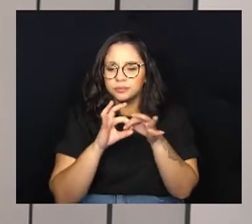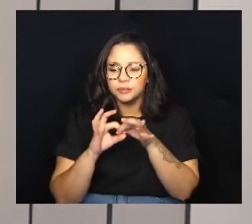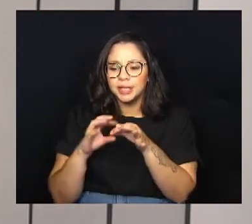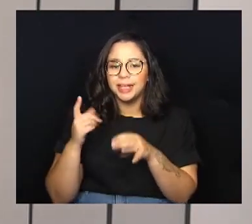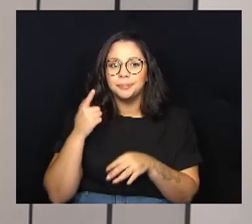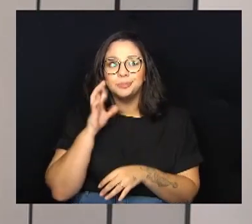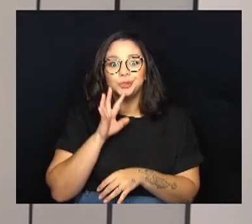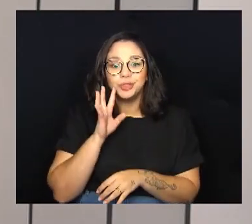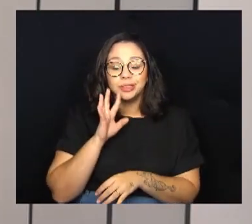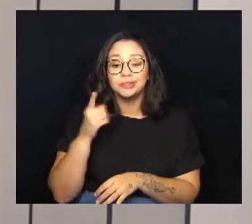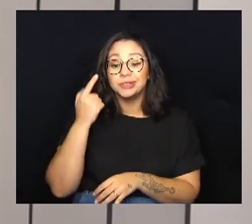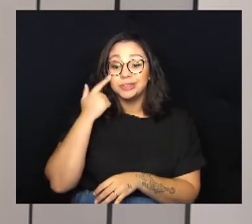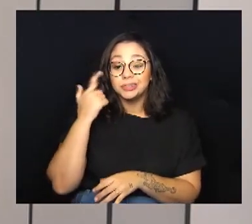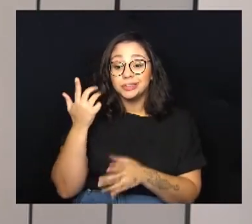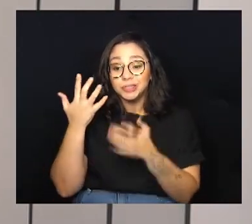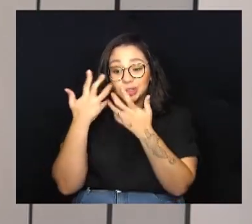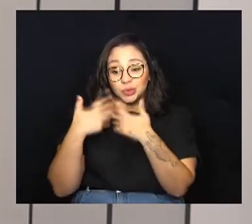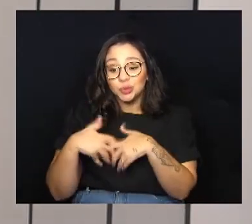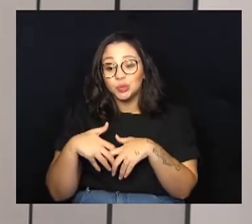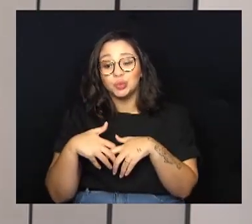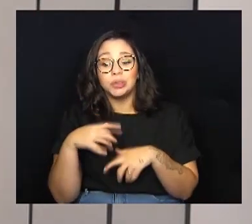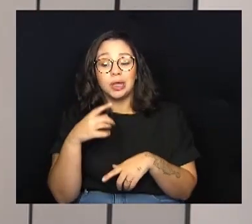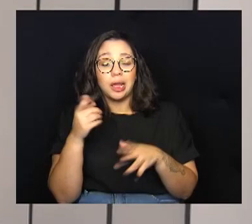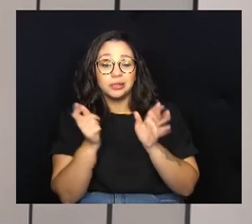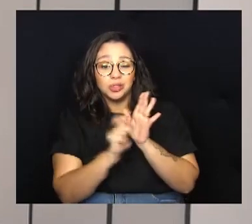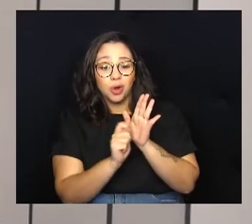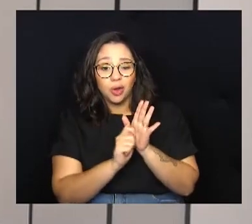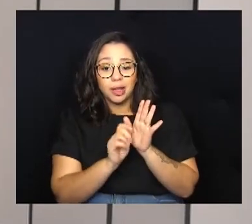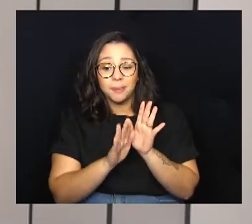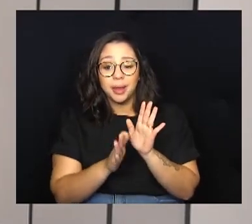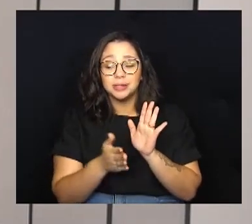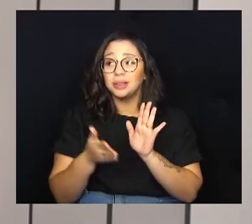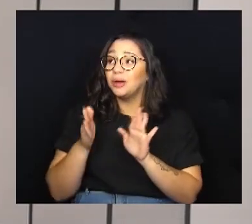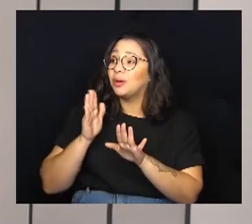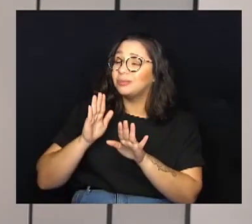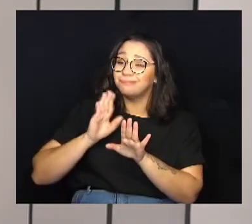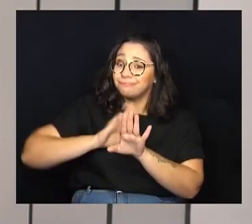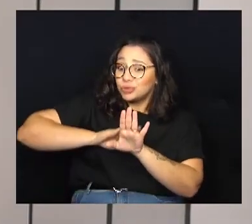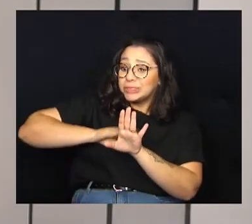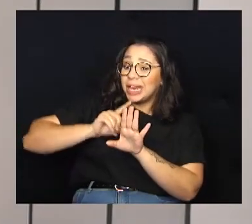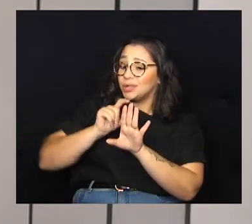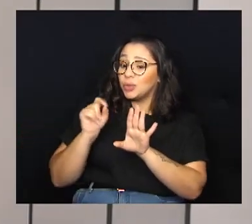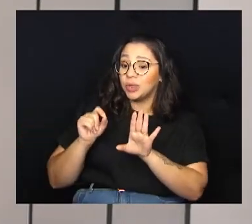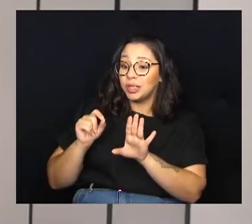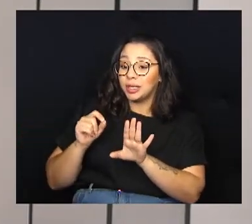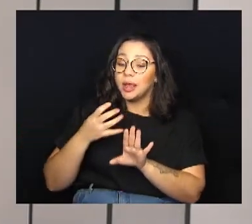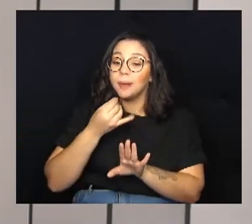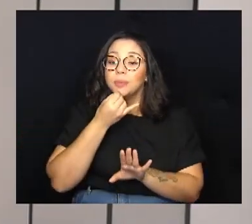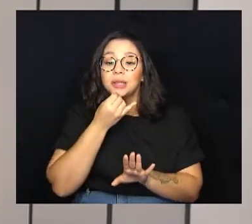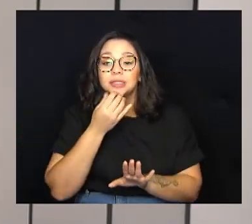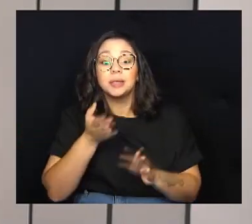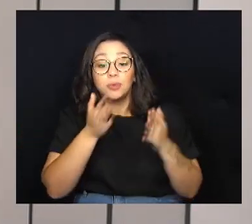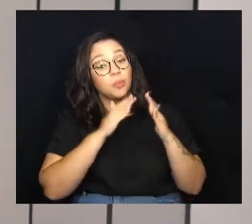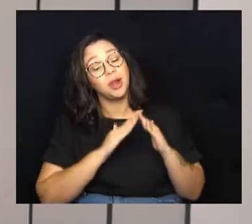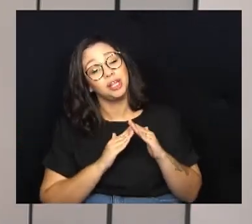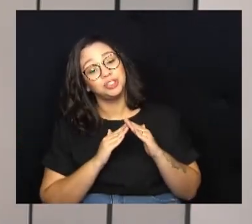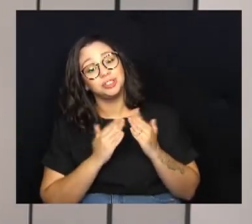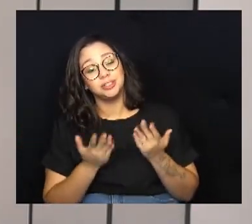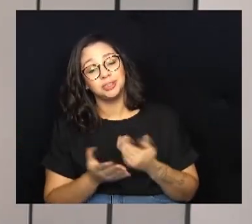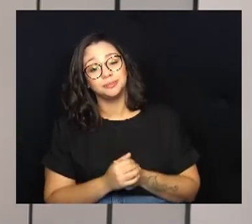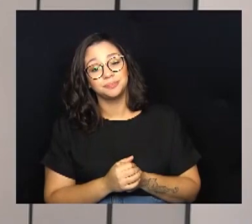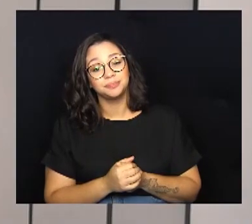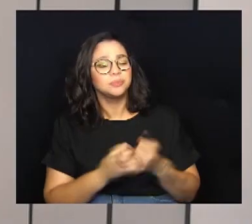o que ainda é preciso fazer, na sua visão, para que as comunidades terapêuticas avancem também quando a gente fala